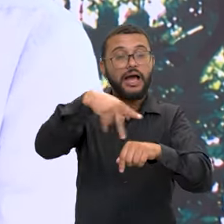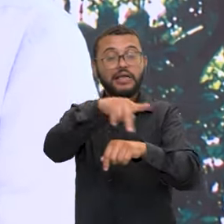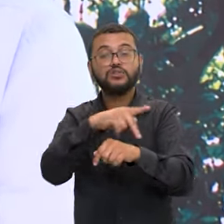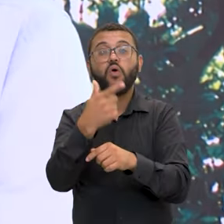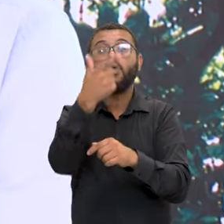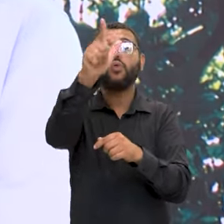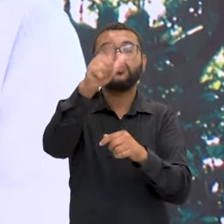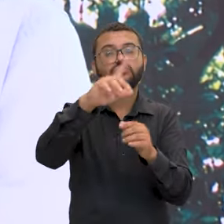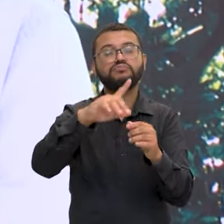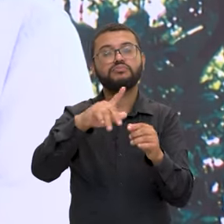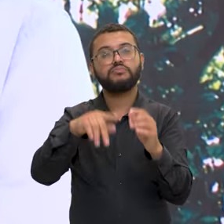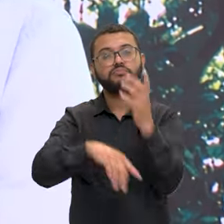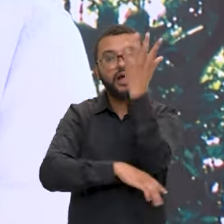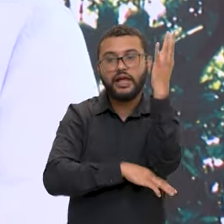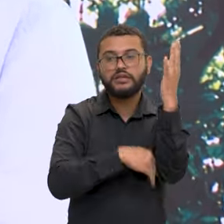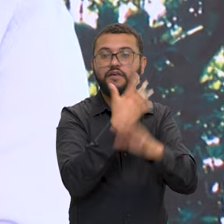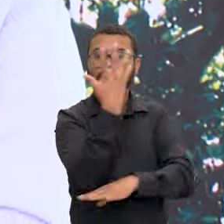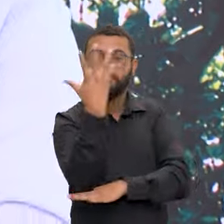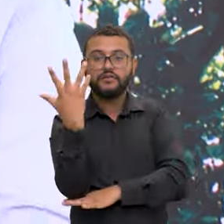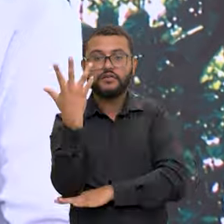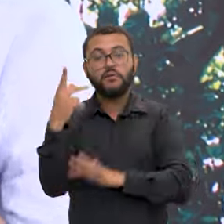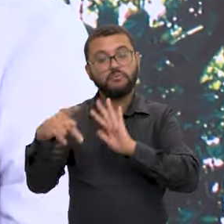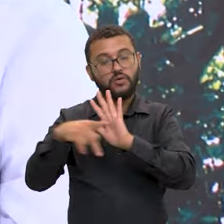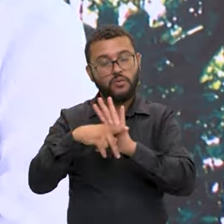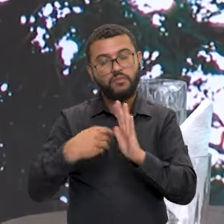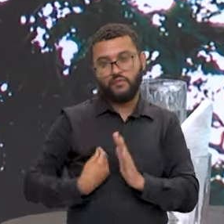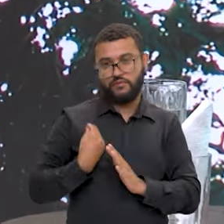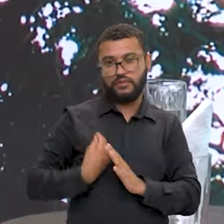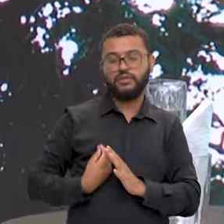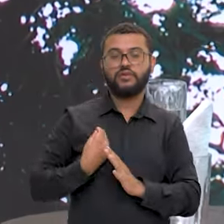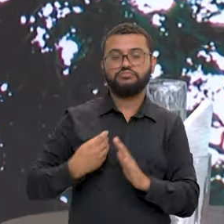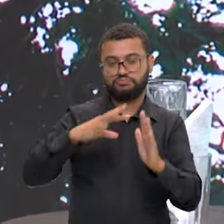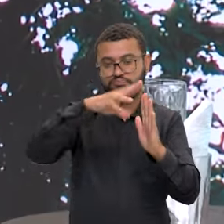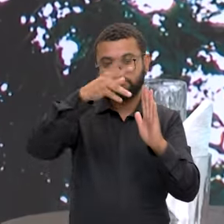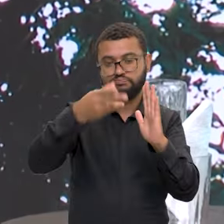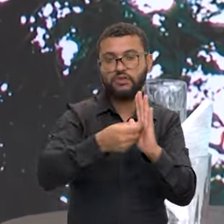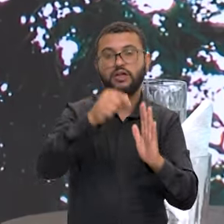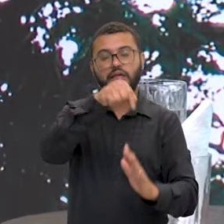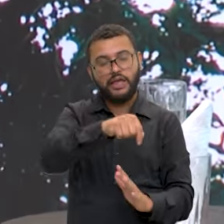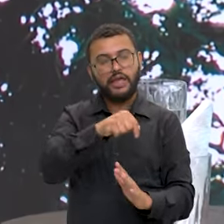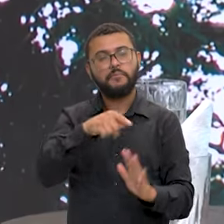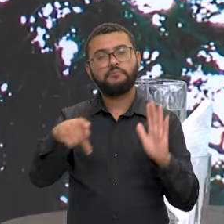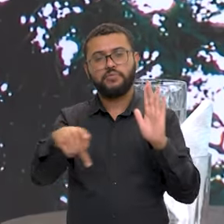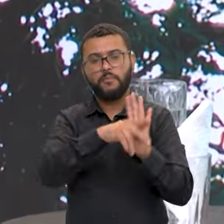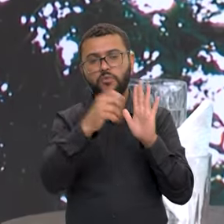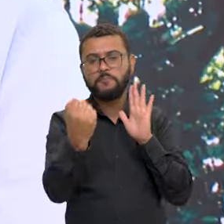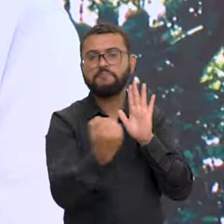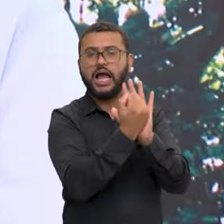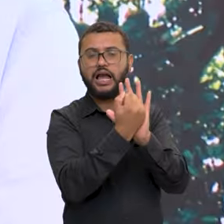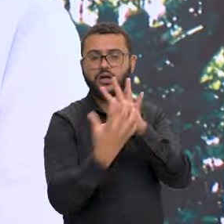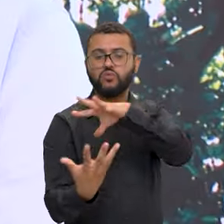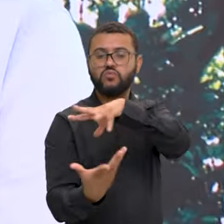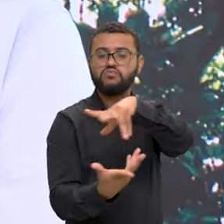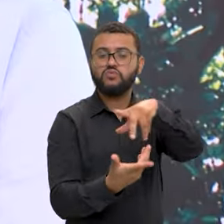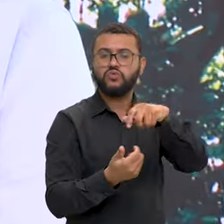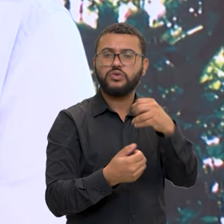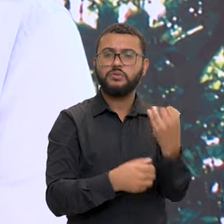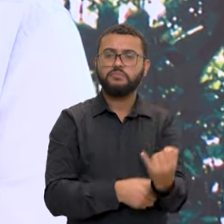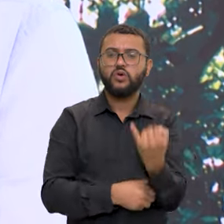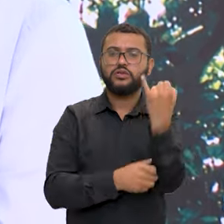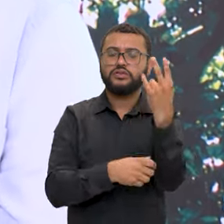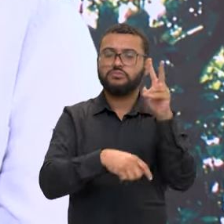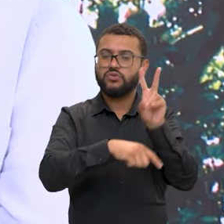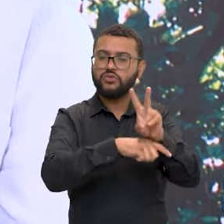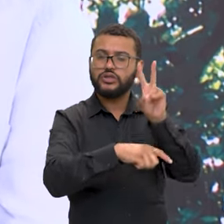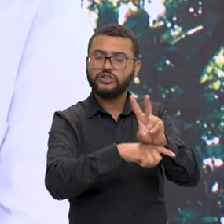universal e como necessidade de proteger essa biodiversidade e a água potável do planeta. Então, a primeira grande